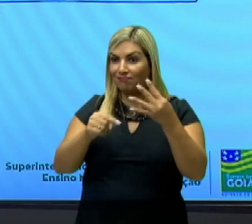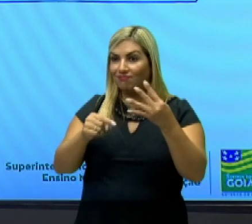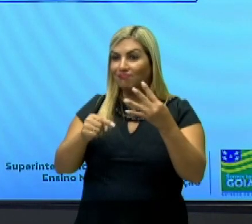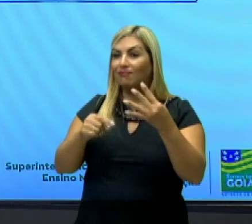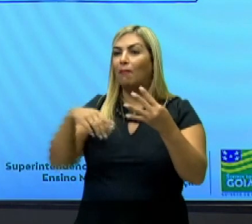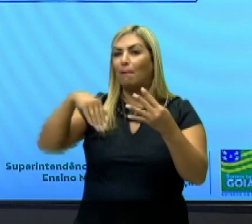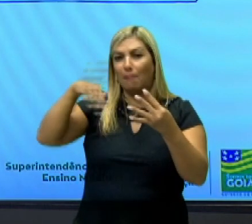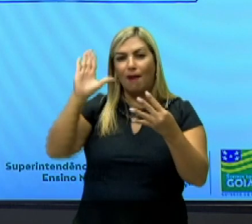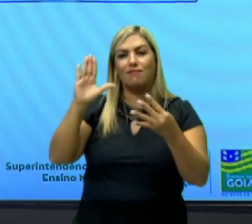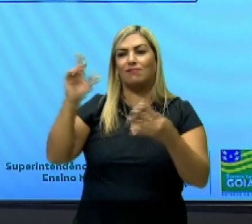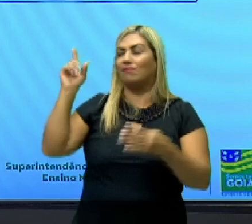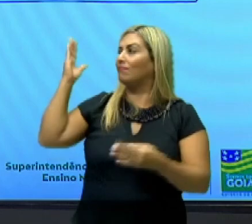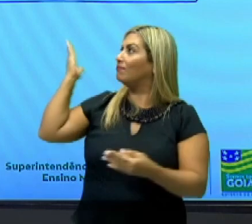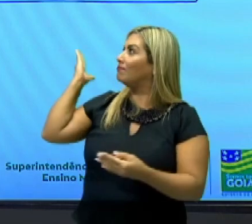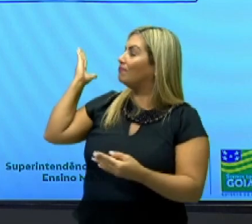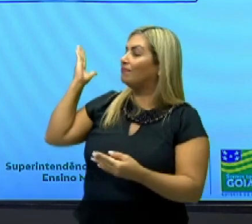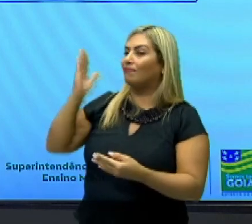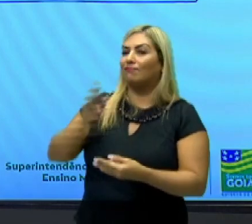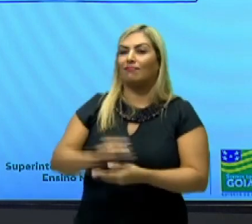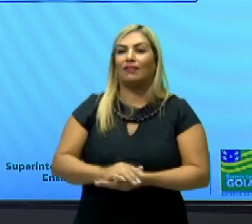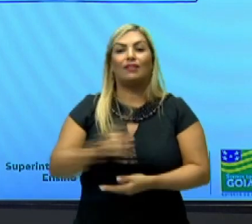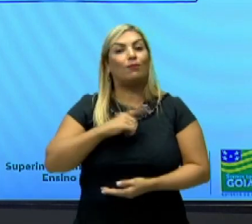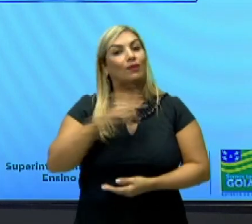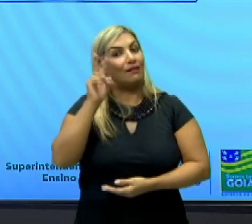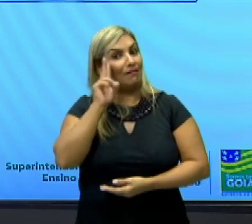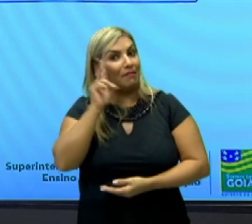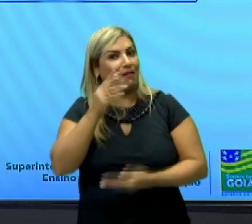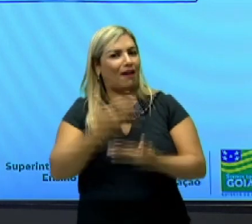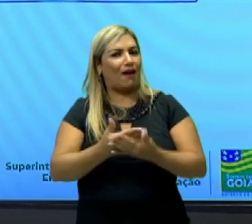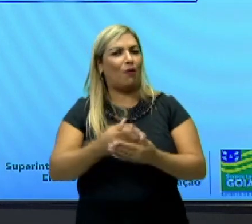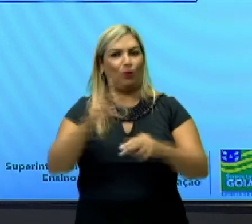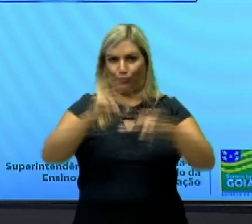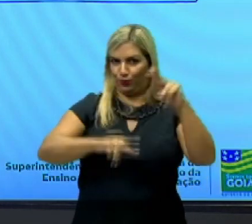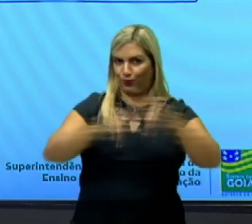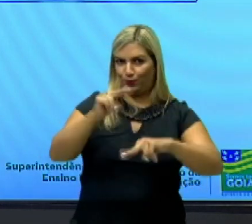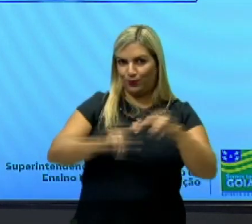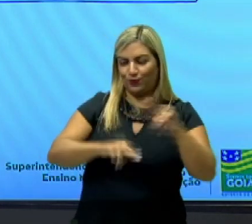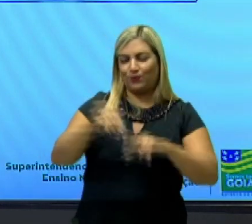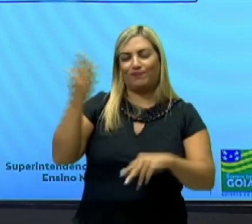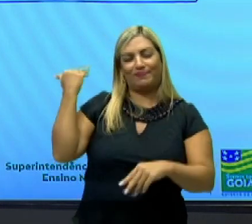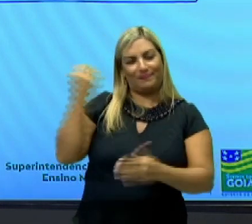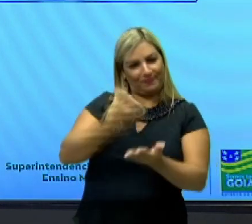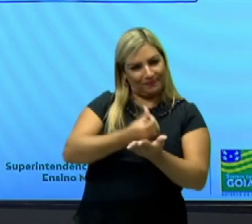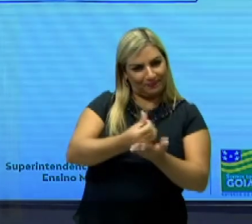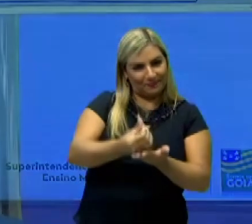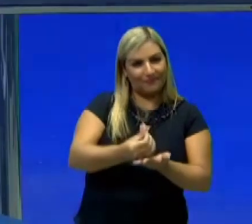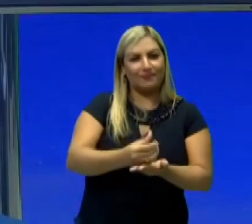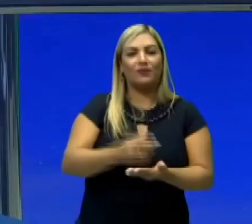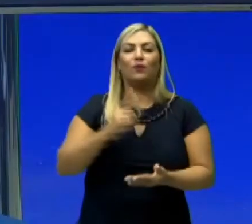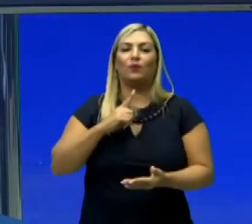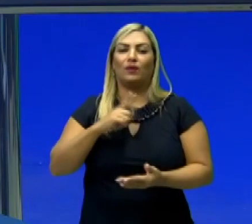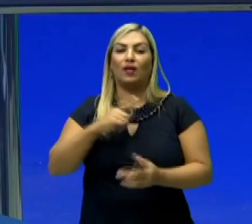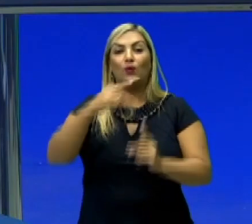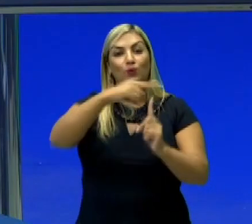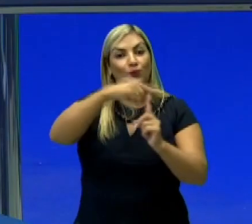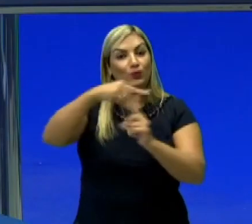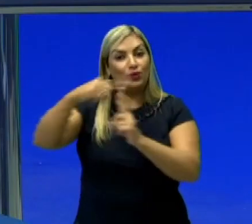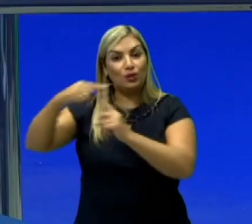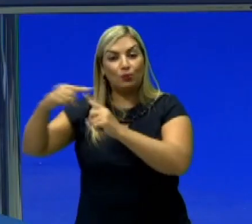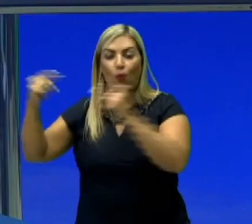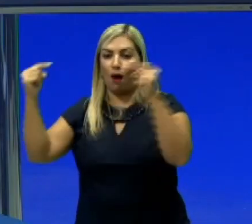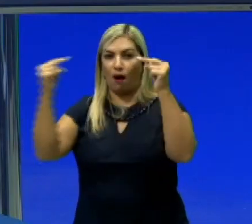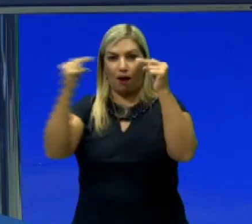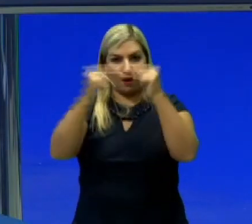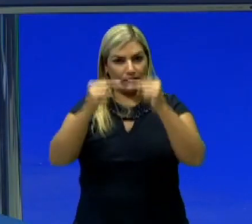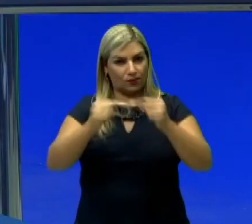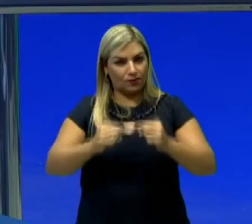maior resistência. E aí a gente tem que lembrar das nossas aulinhas lá de junho, que são os tipos de associação